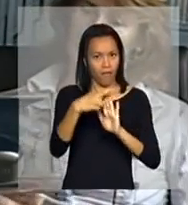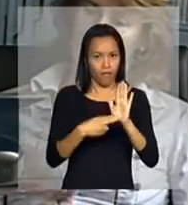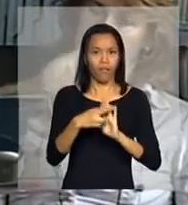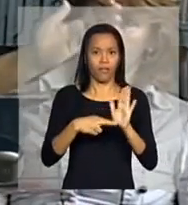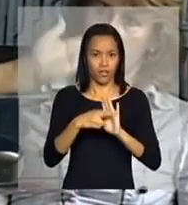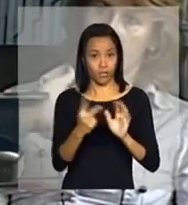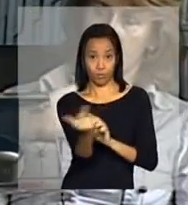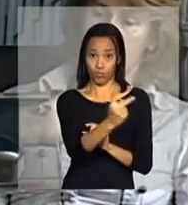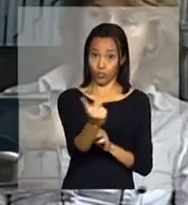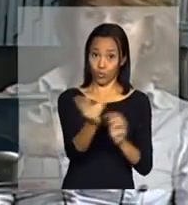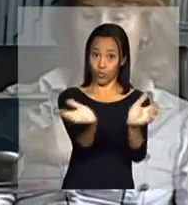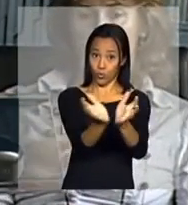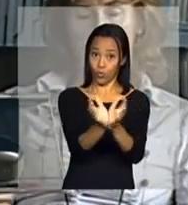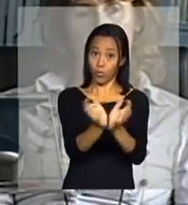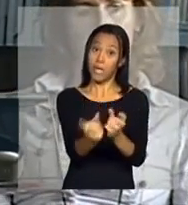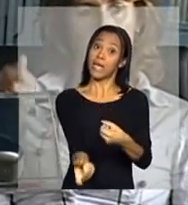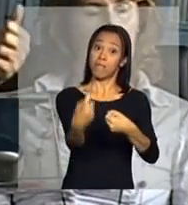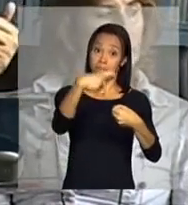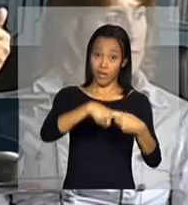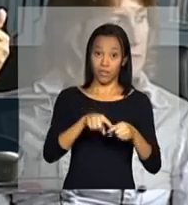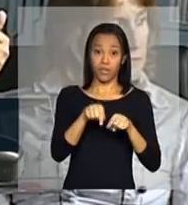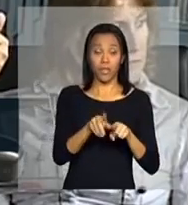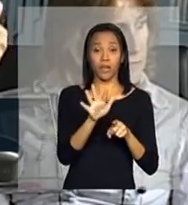zonas de liderança, em parceria com a FUNAI,